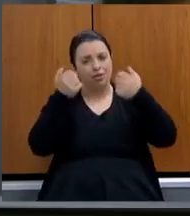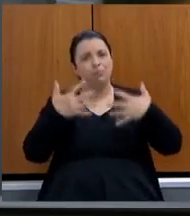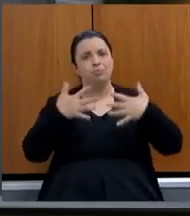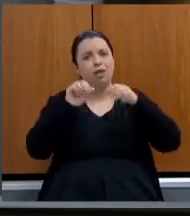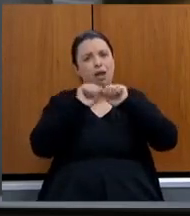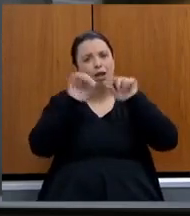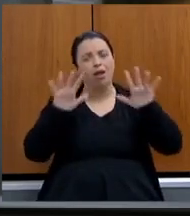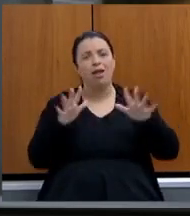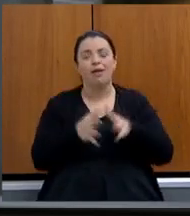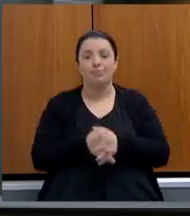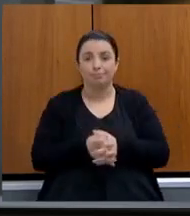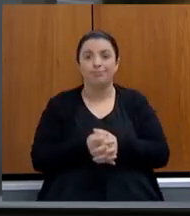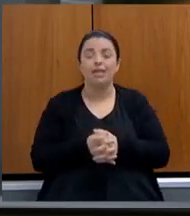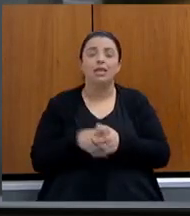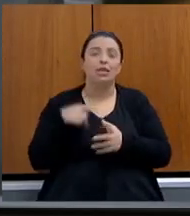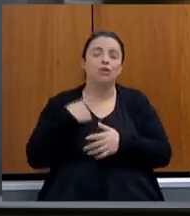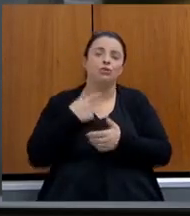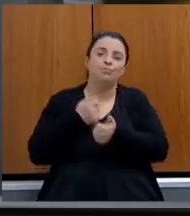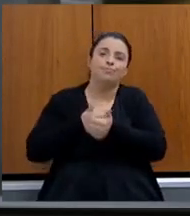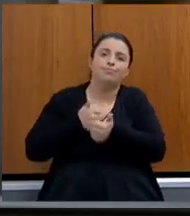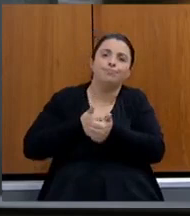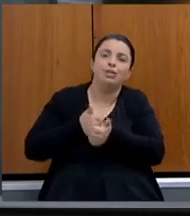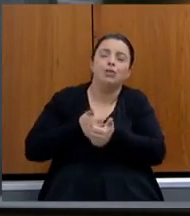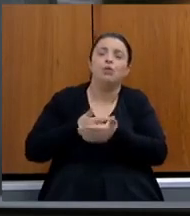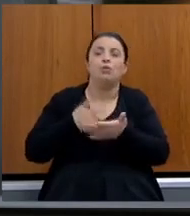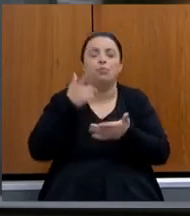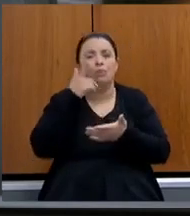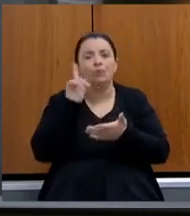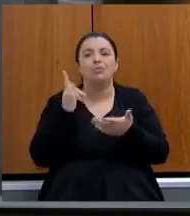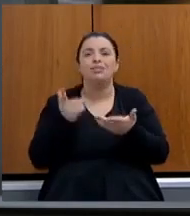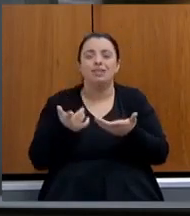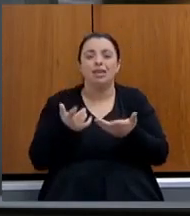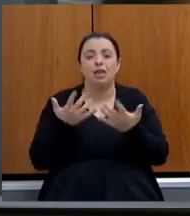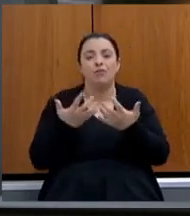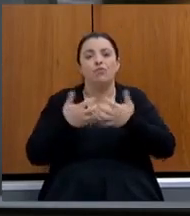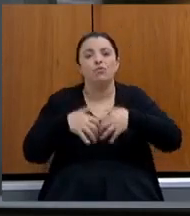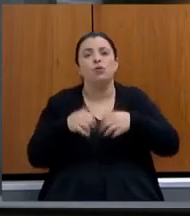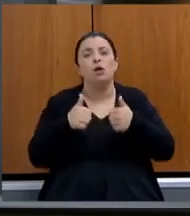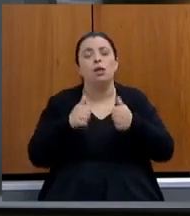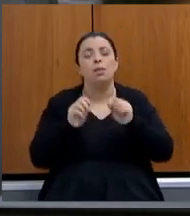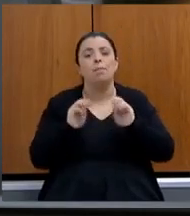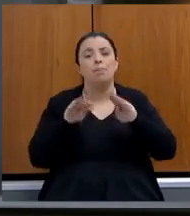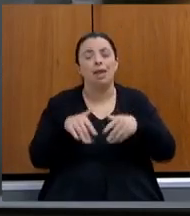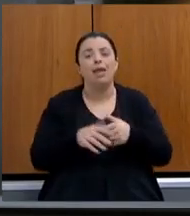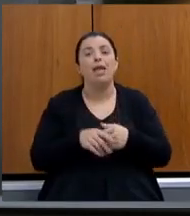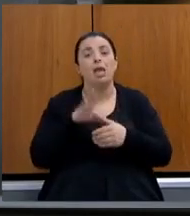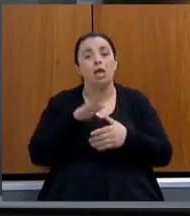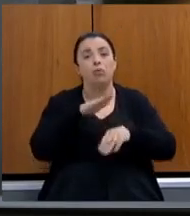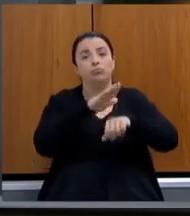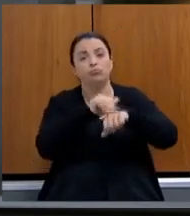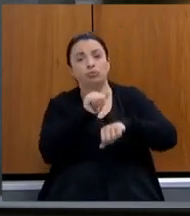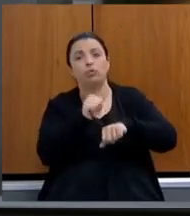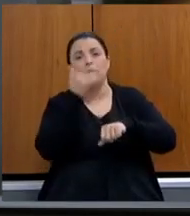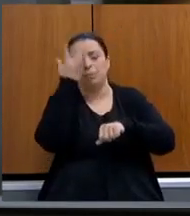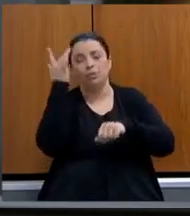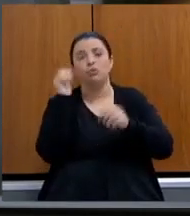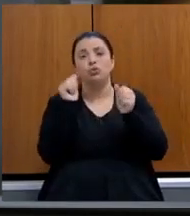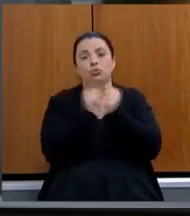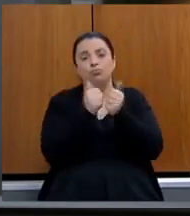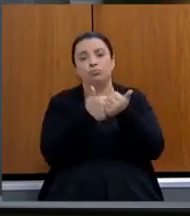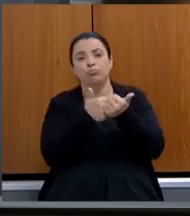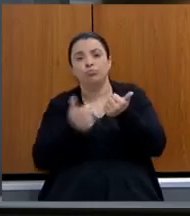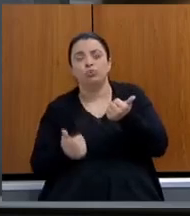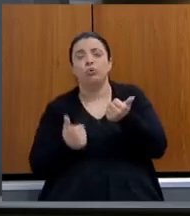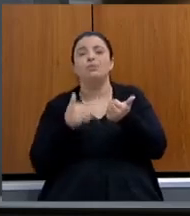na luta realmente para que a superação funcione muito bem e eu fiz questão realmente de nomear um diretor de escola como subsecretário